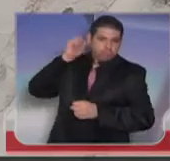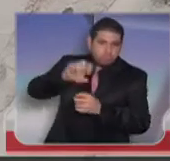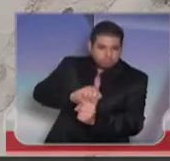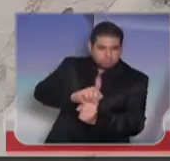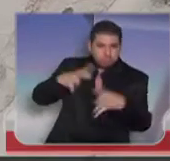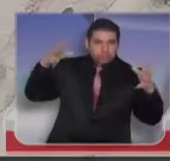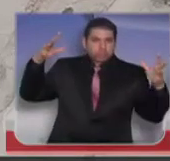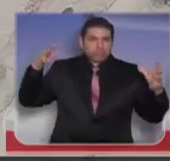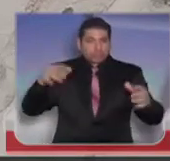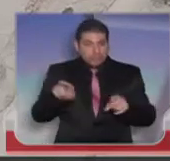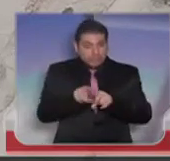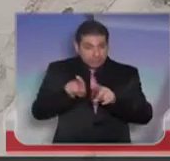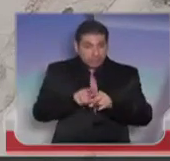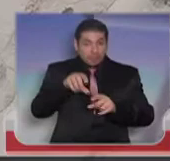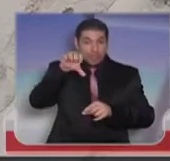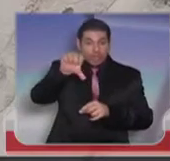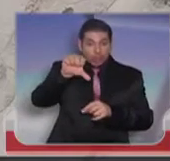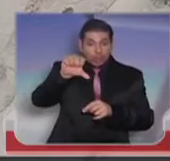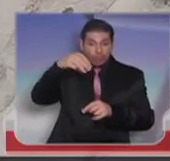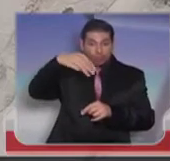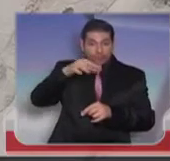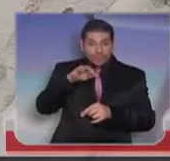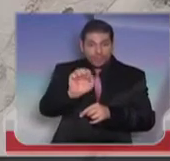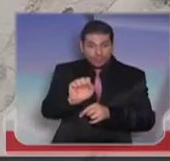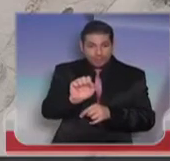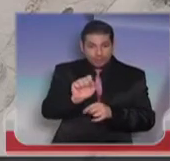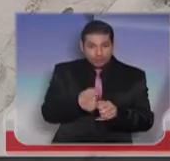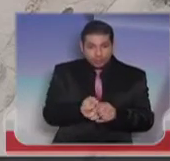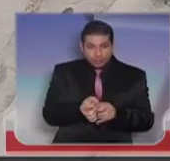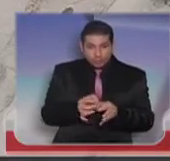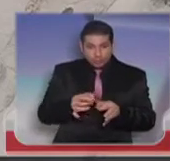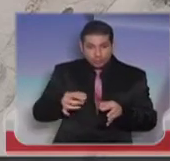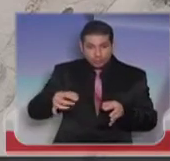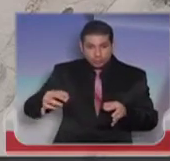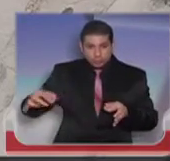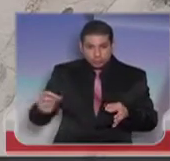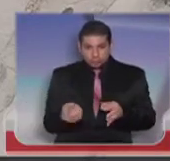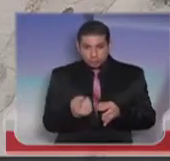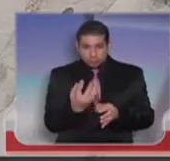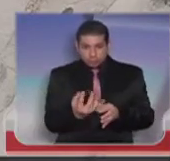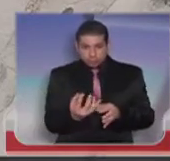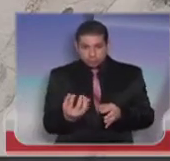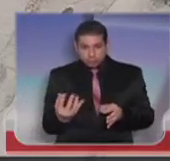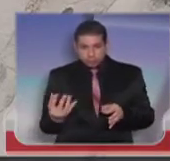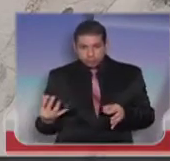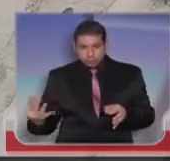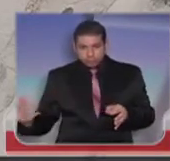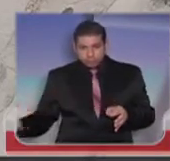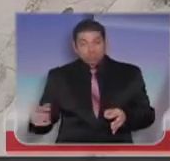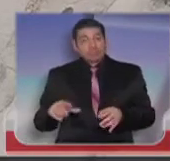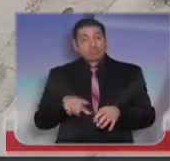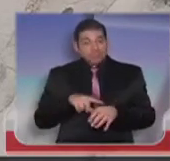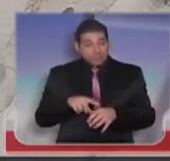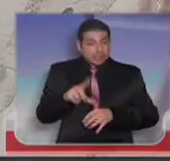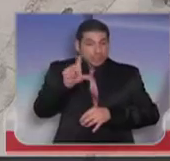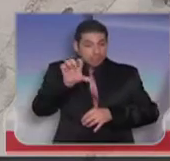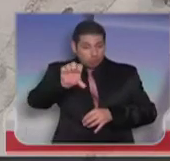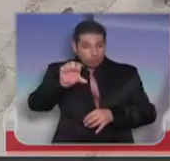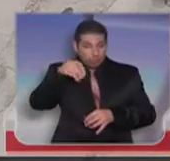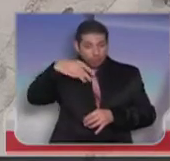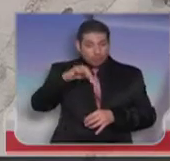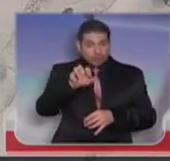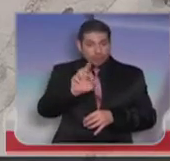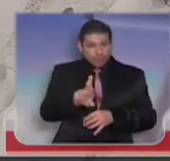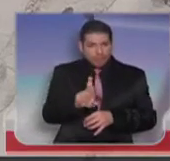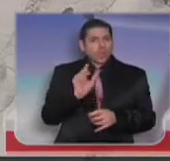metros de cordel detonante. É a mesma coisa. Ah, mas mentira! Eles estão roubando para fazer assalto a